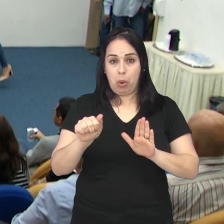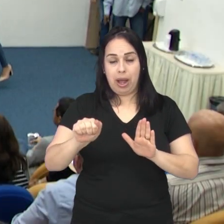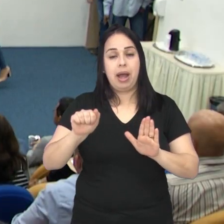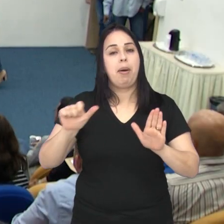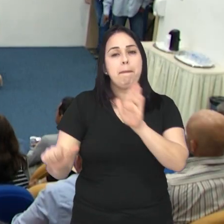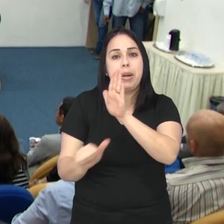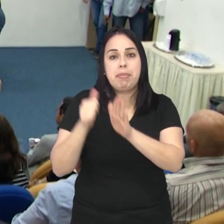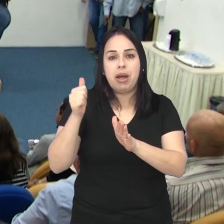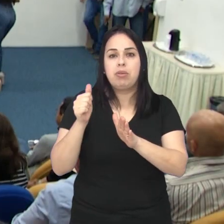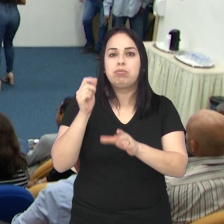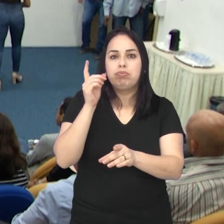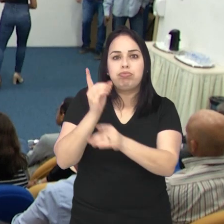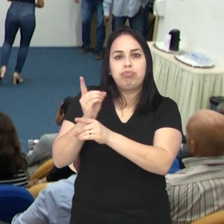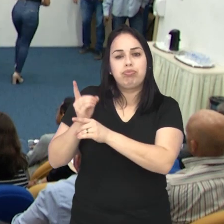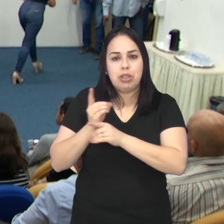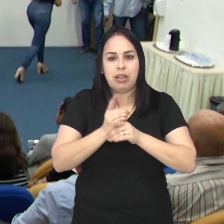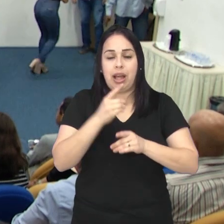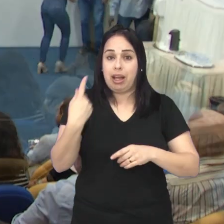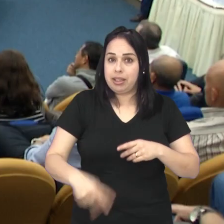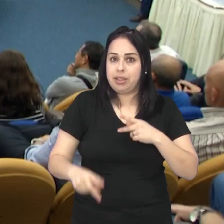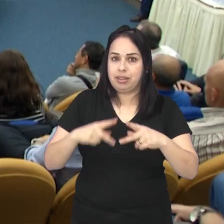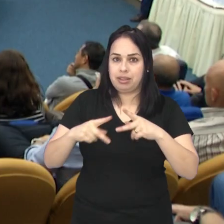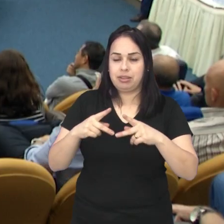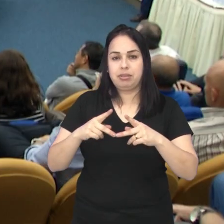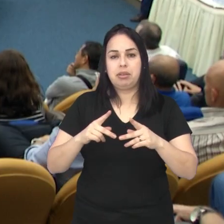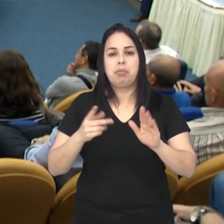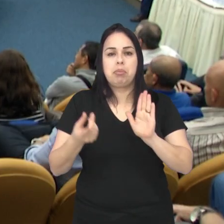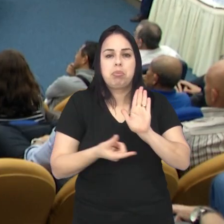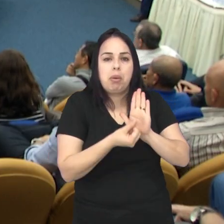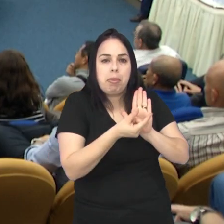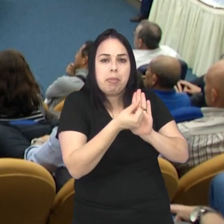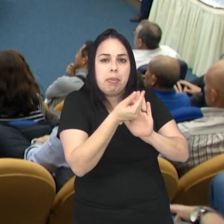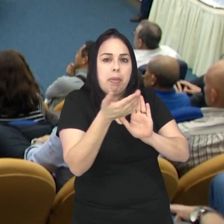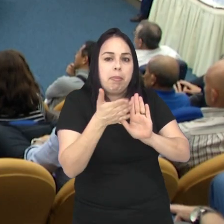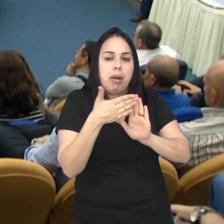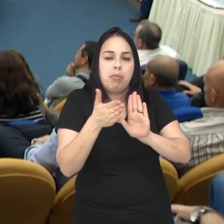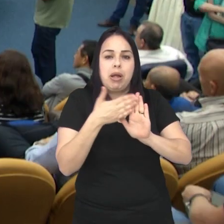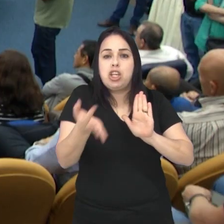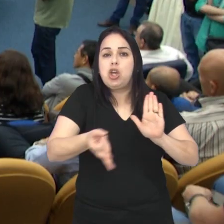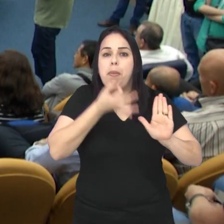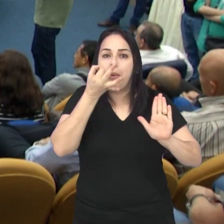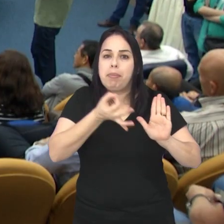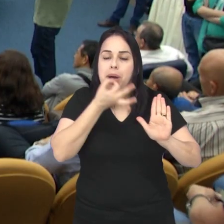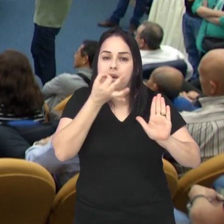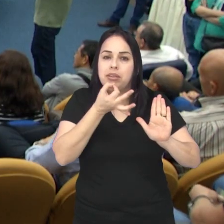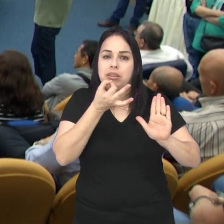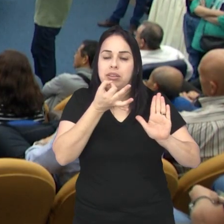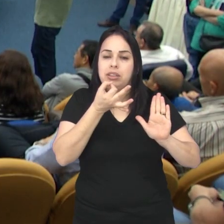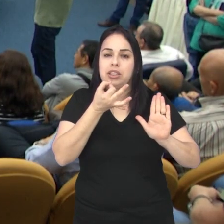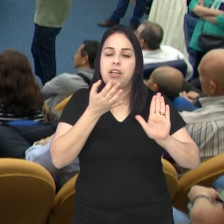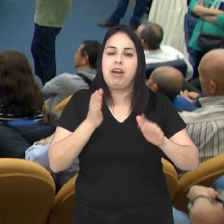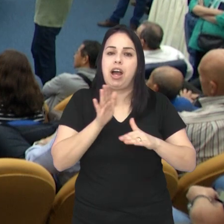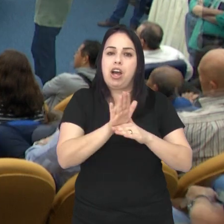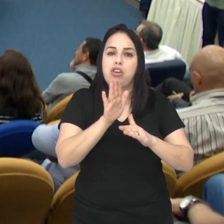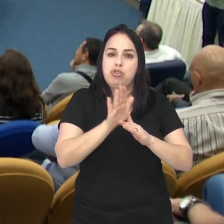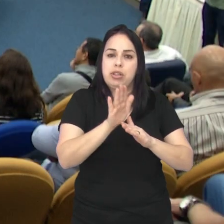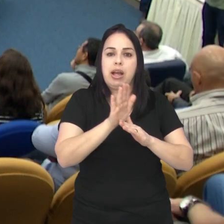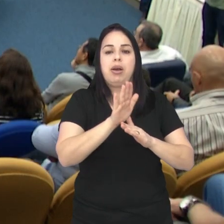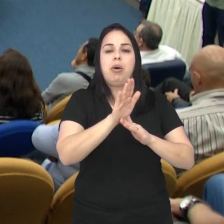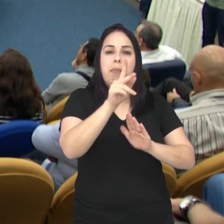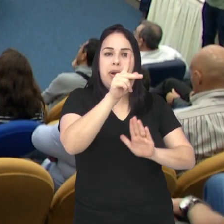na Câmara. Oportunidade da população apresentar à equipe econômica do município propostas e sugestões que poderão compor o